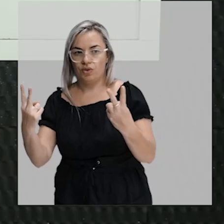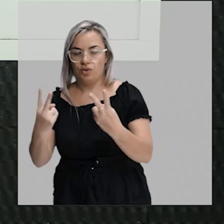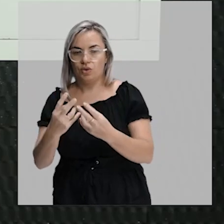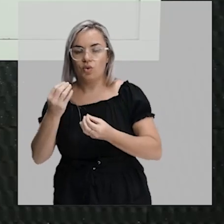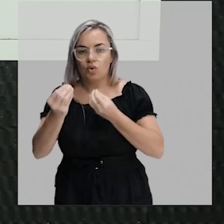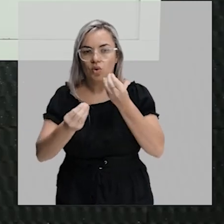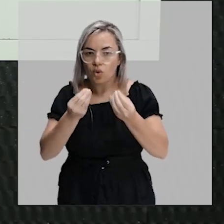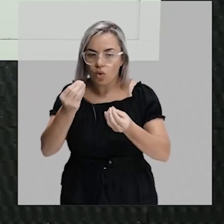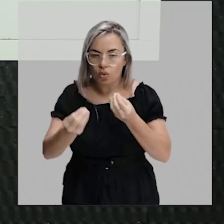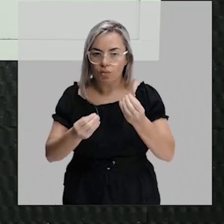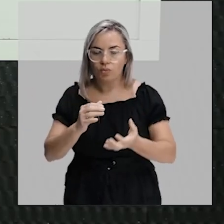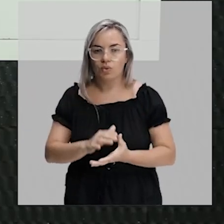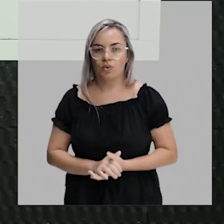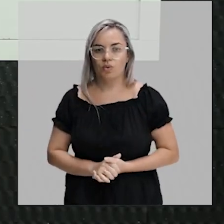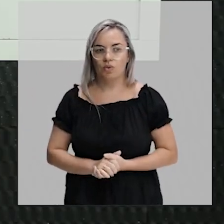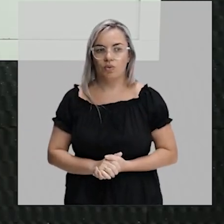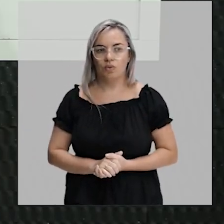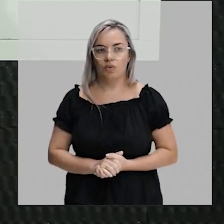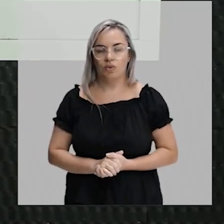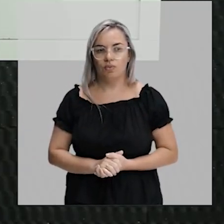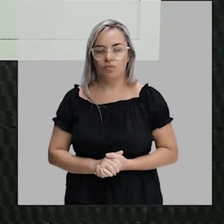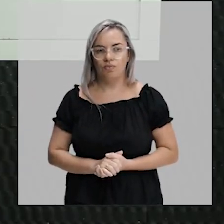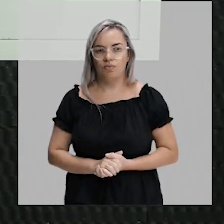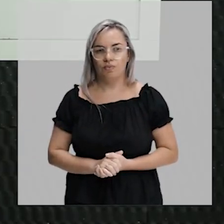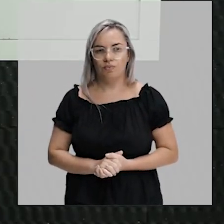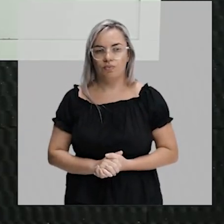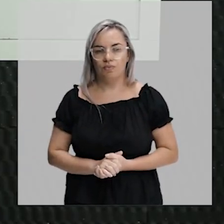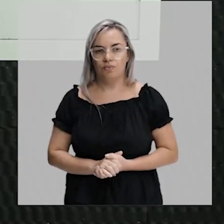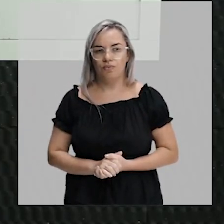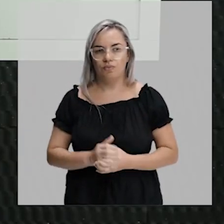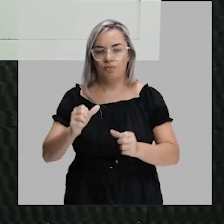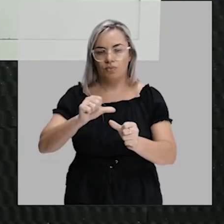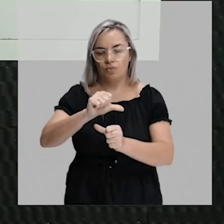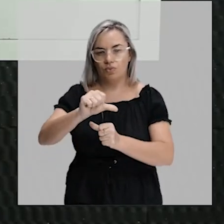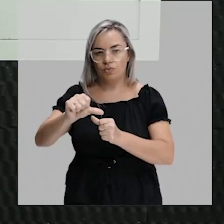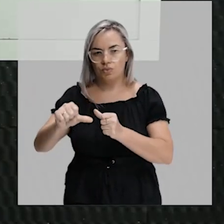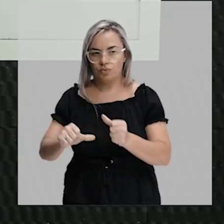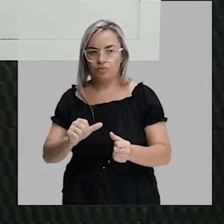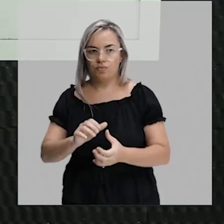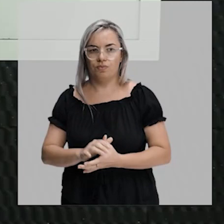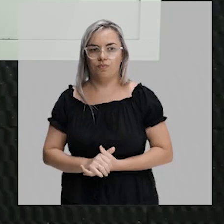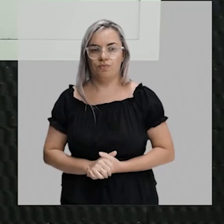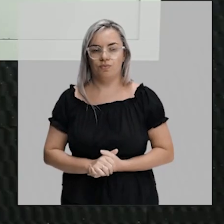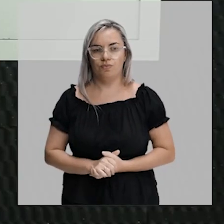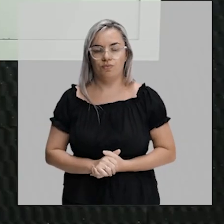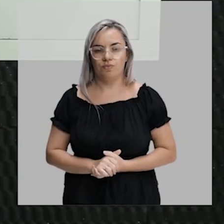Então pressão e volume são inversamente proporcionais.